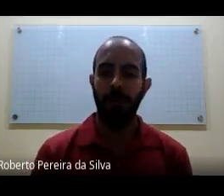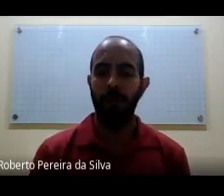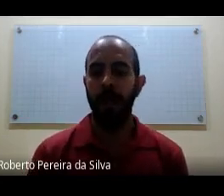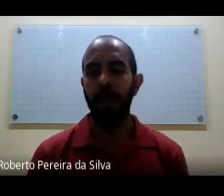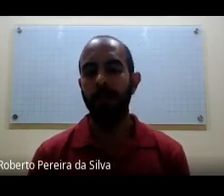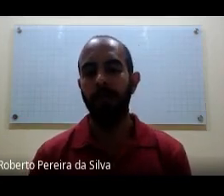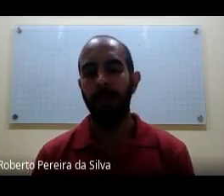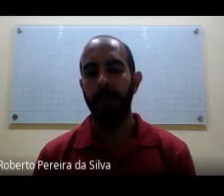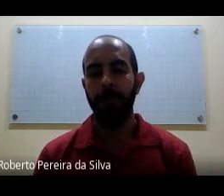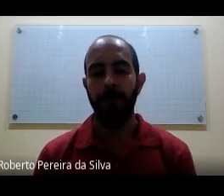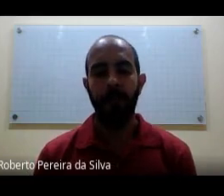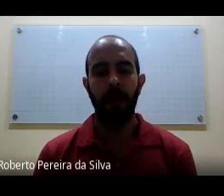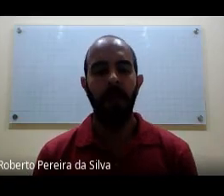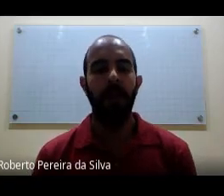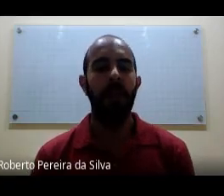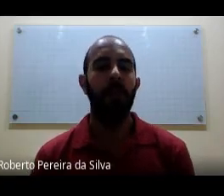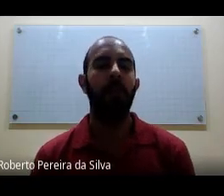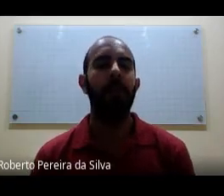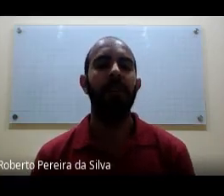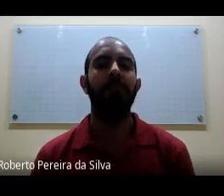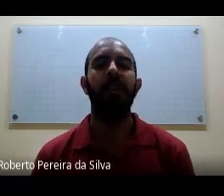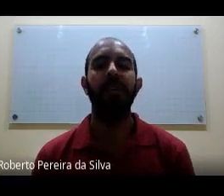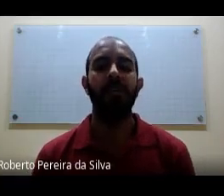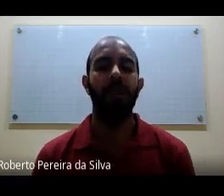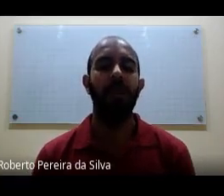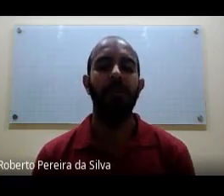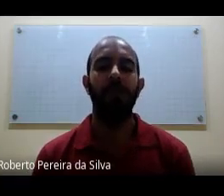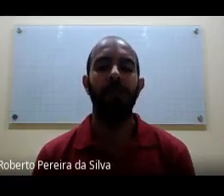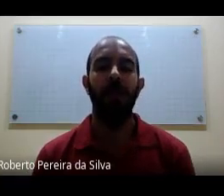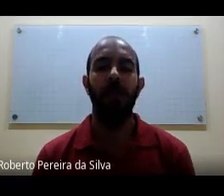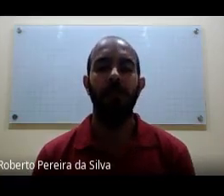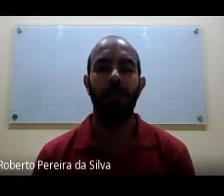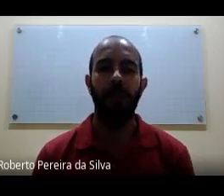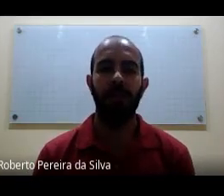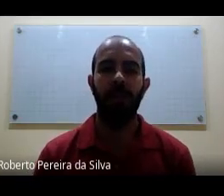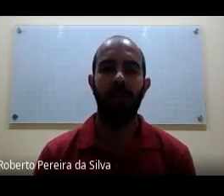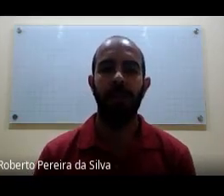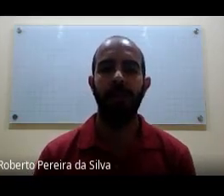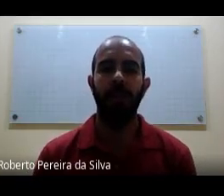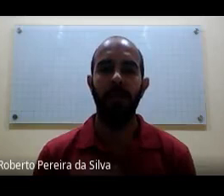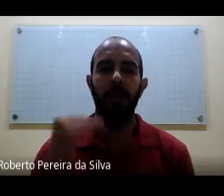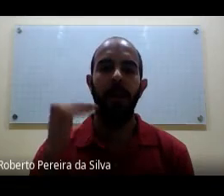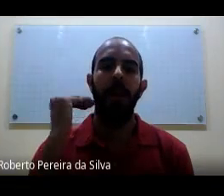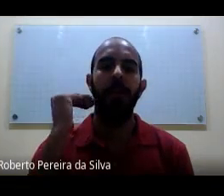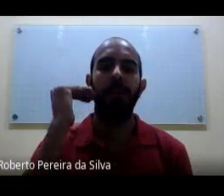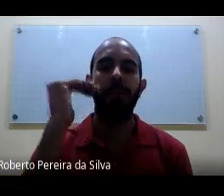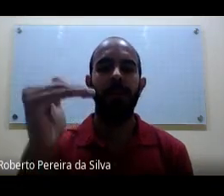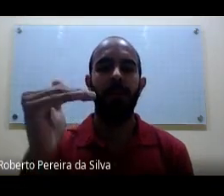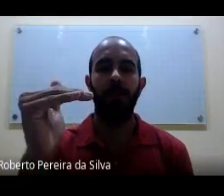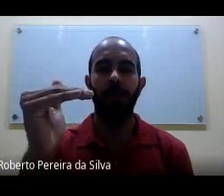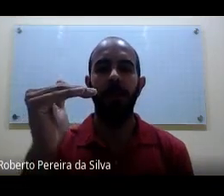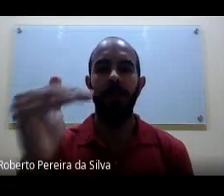a menos μB. E aí, qual vai ser a variação da energia potencial? A variação da energia potencial é a